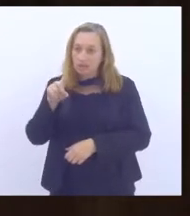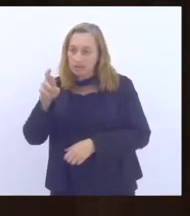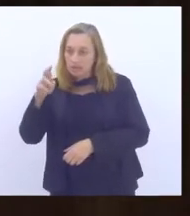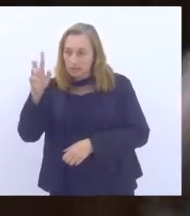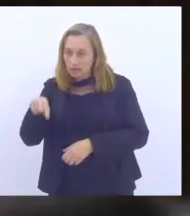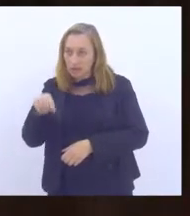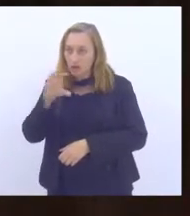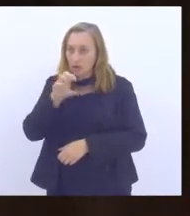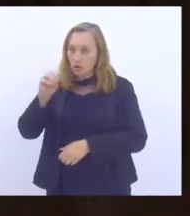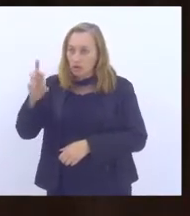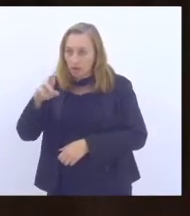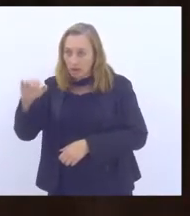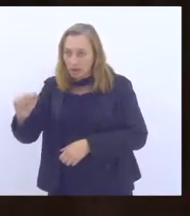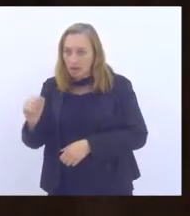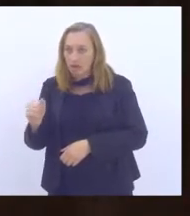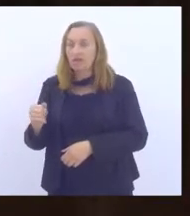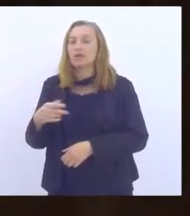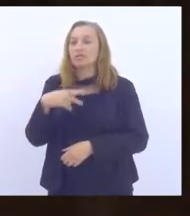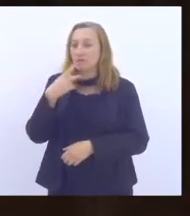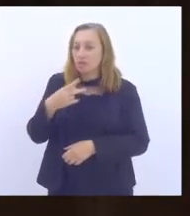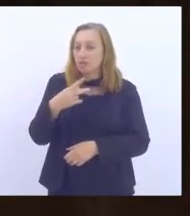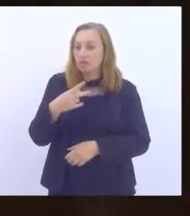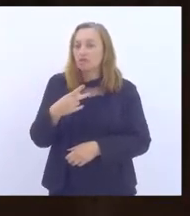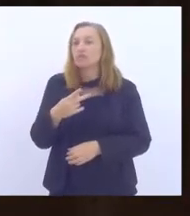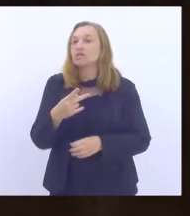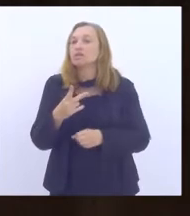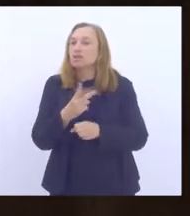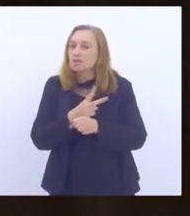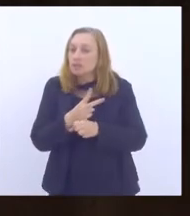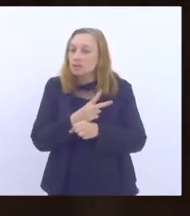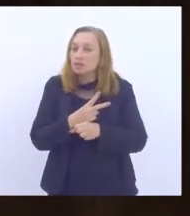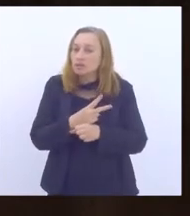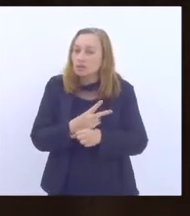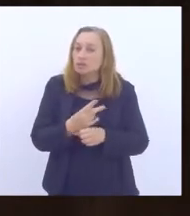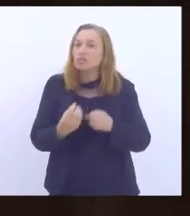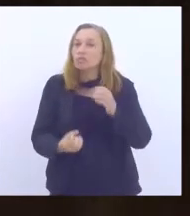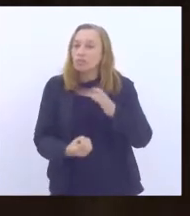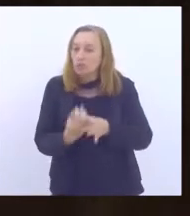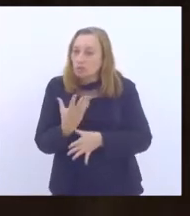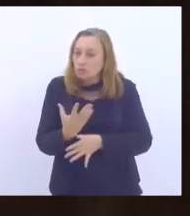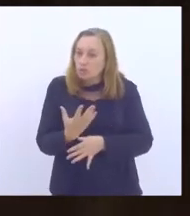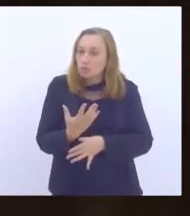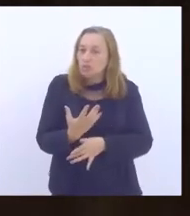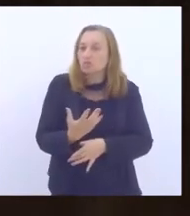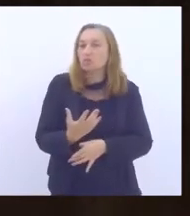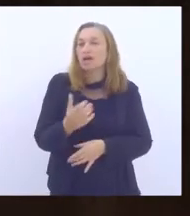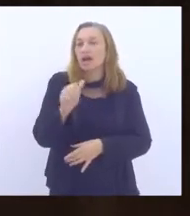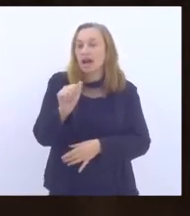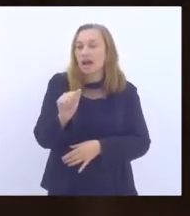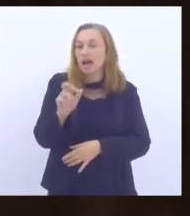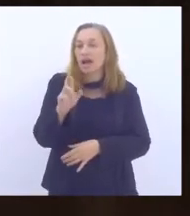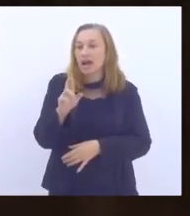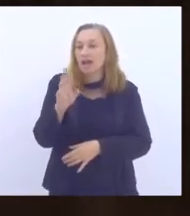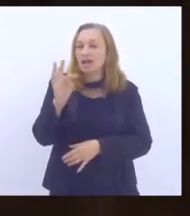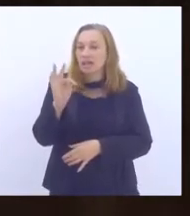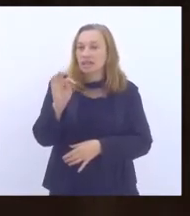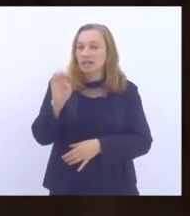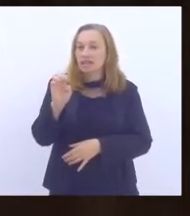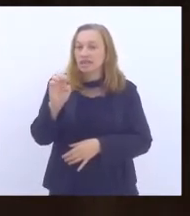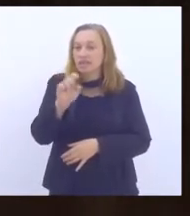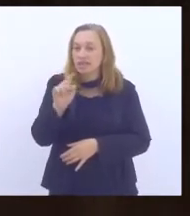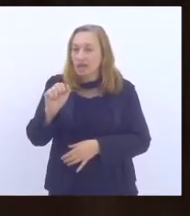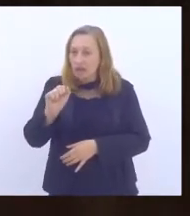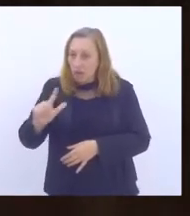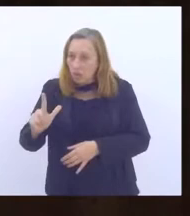que me alegou que tinha sido procurado por produtores até artesanais e